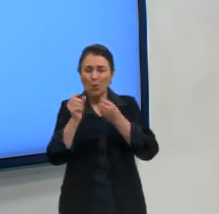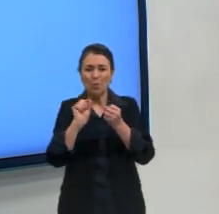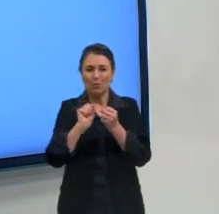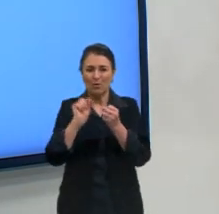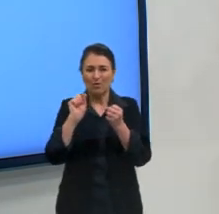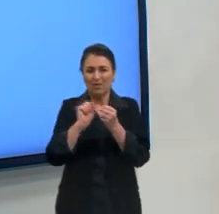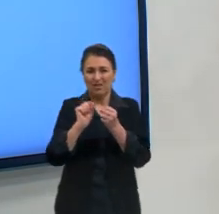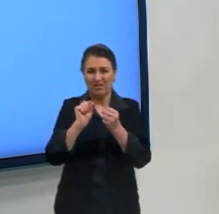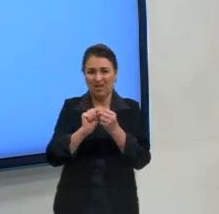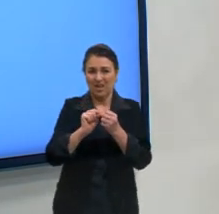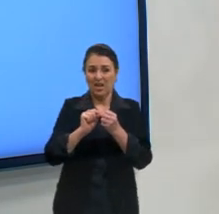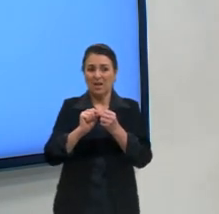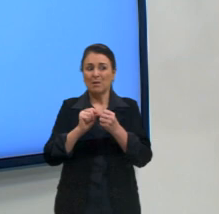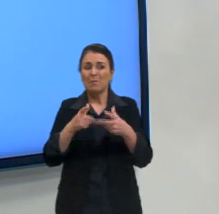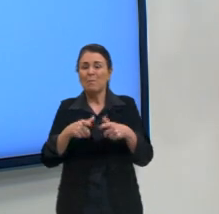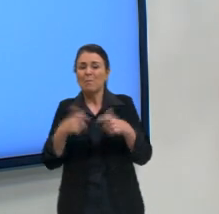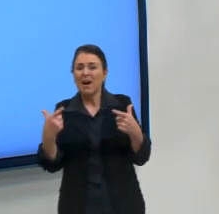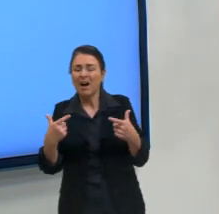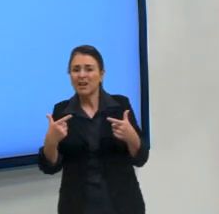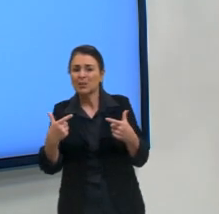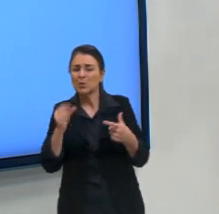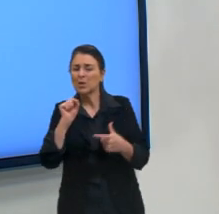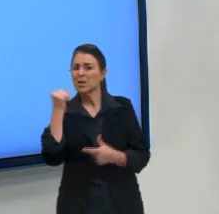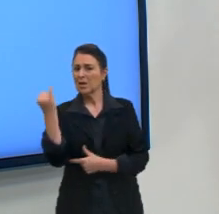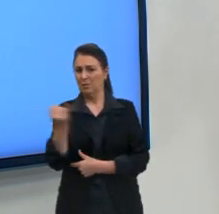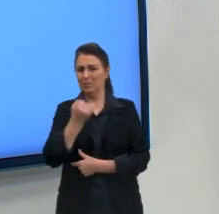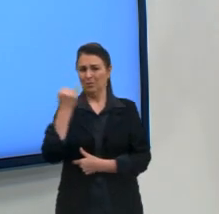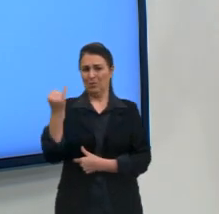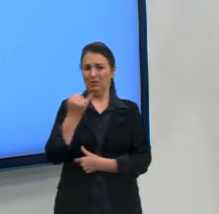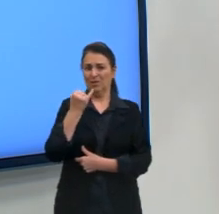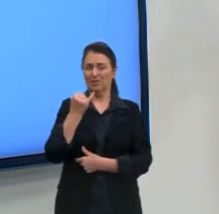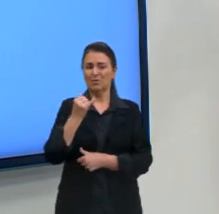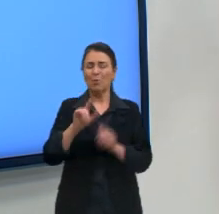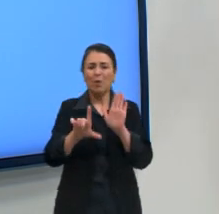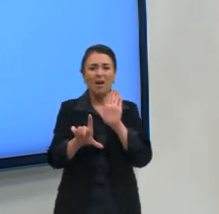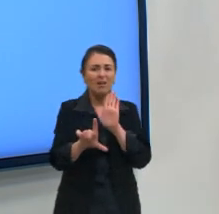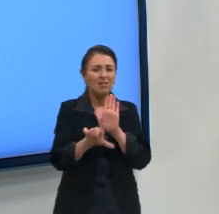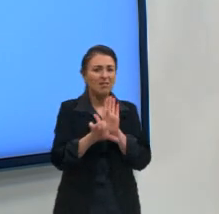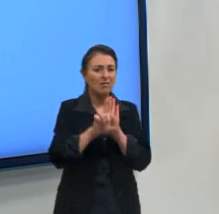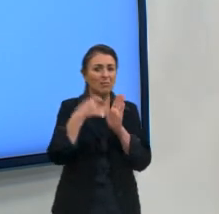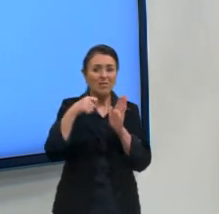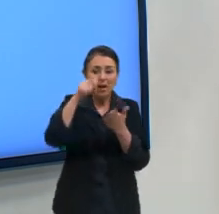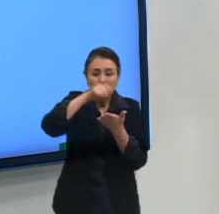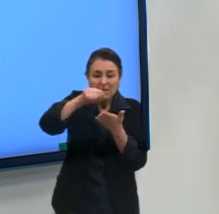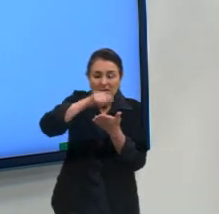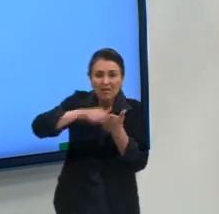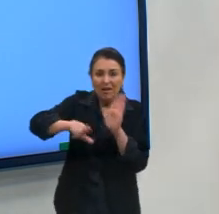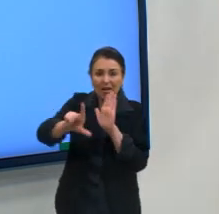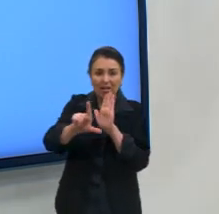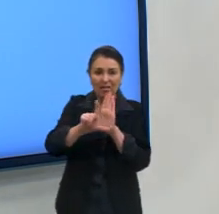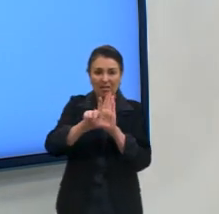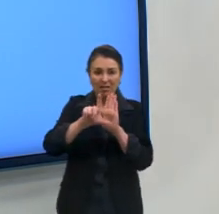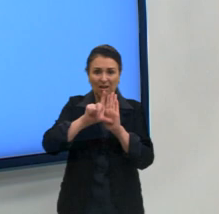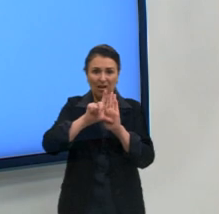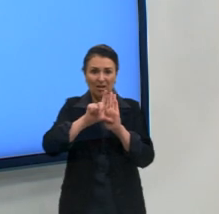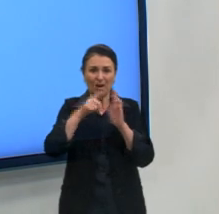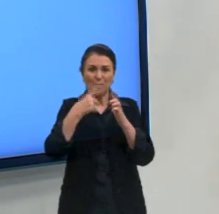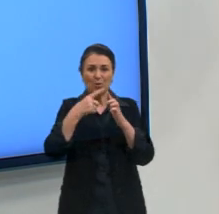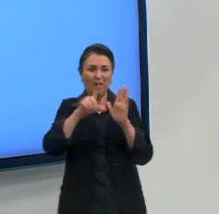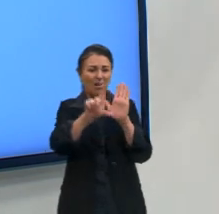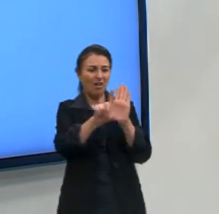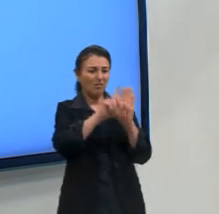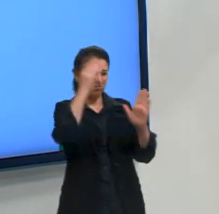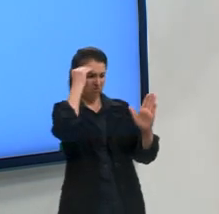mas ele vai ter um lado muito importante que ele vai estabelecer que as leis precisam ser escritas hoje em dia todas as leis são